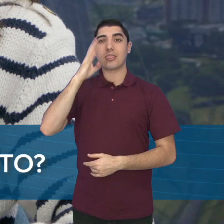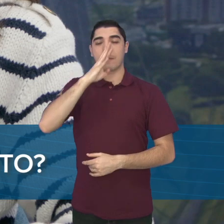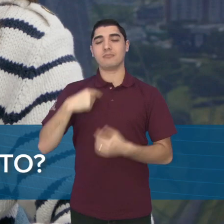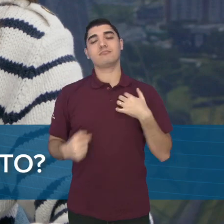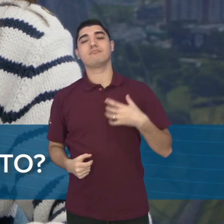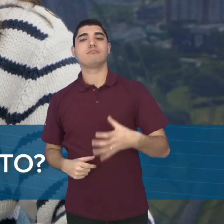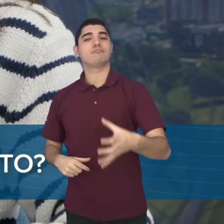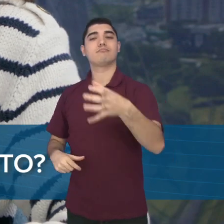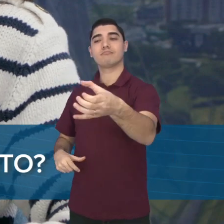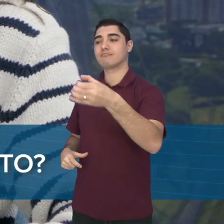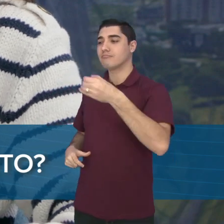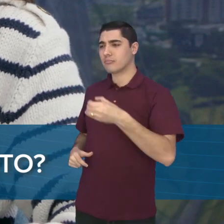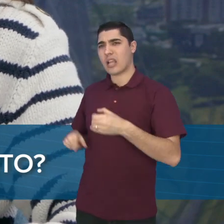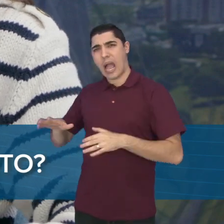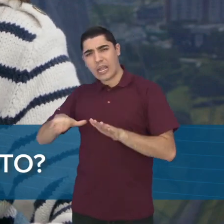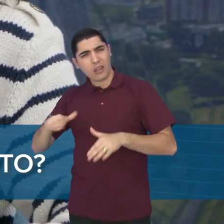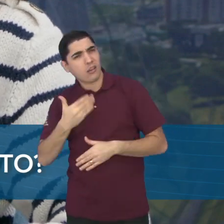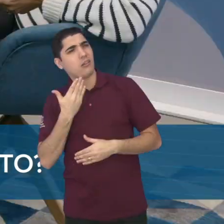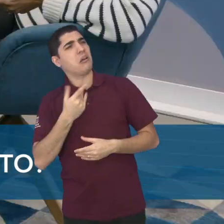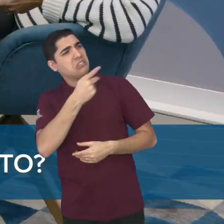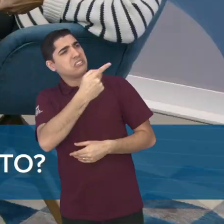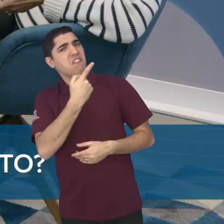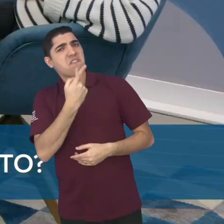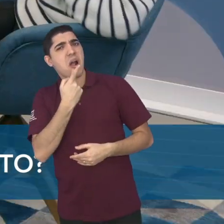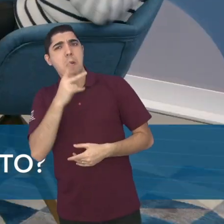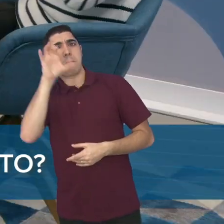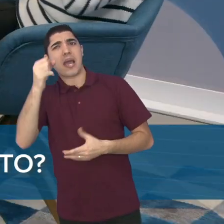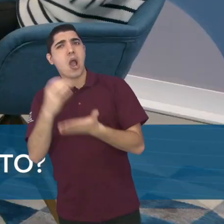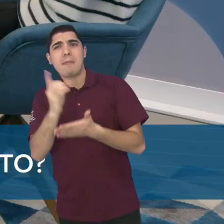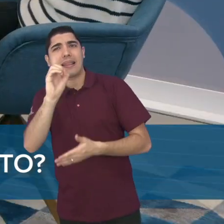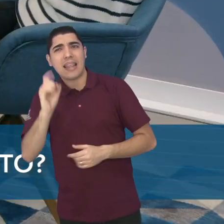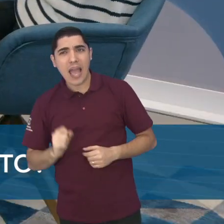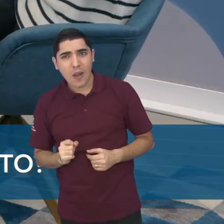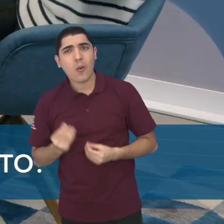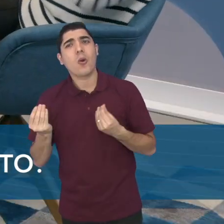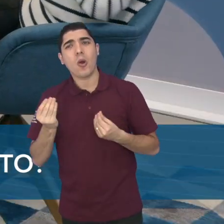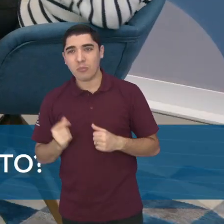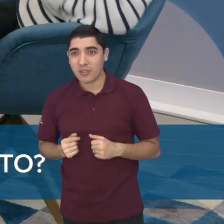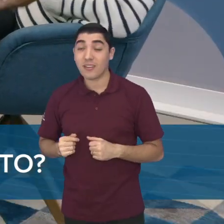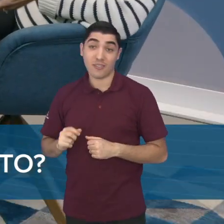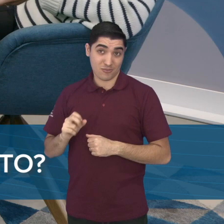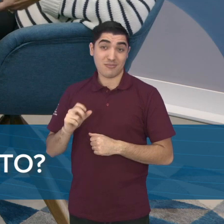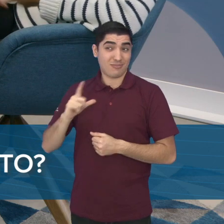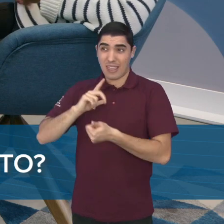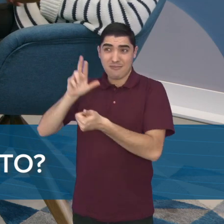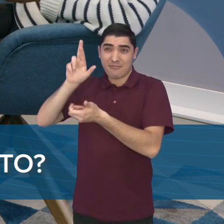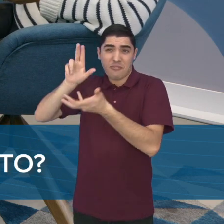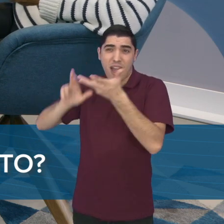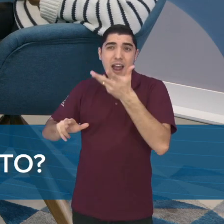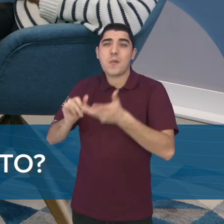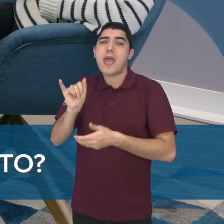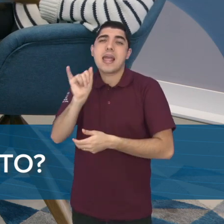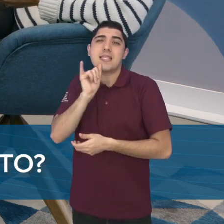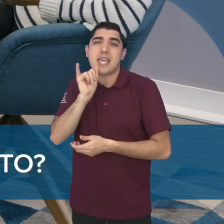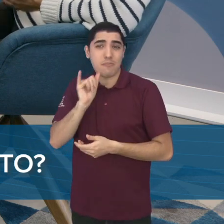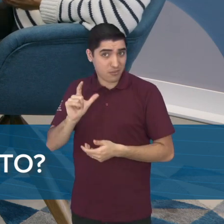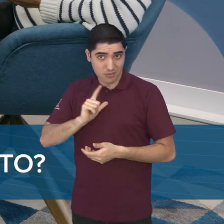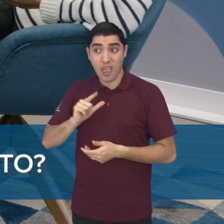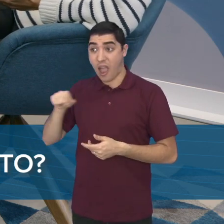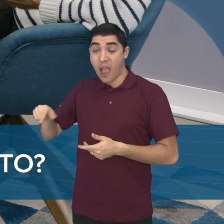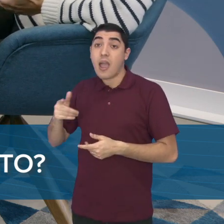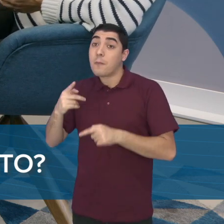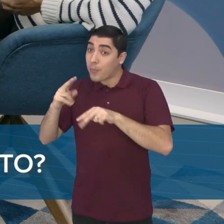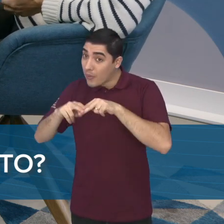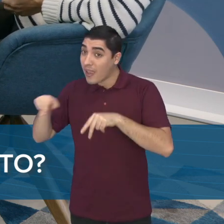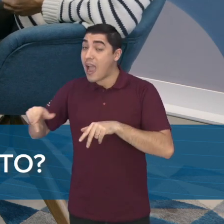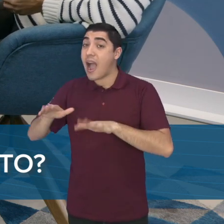até, que a criança fala, minha mãe falou para falar que não tá, né, quando alguém toca a campainha ou ligando no telefone. Então a criança aprende